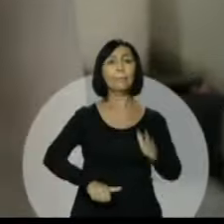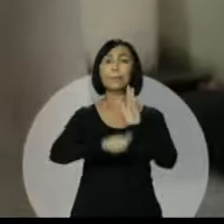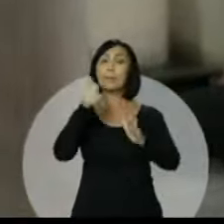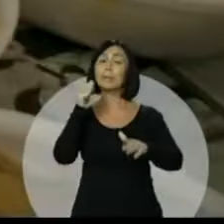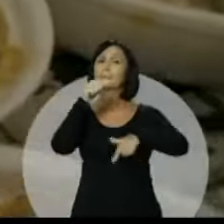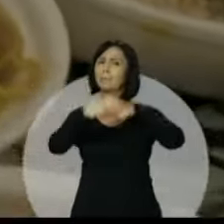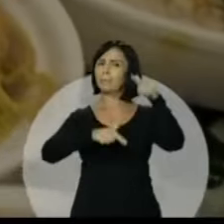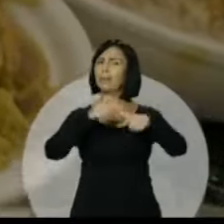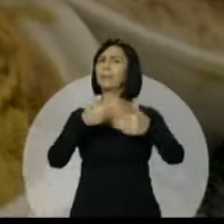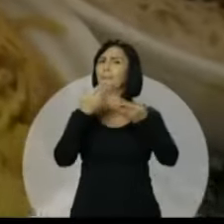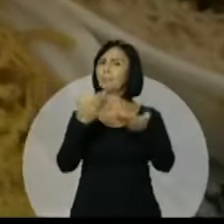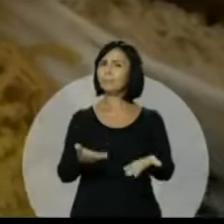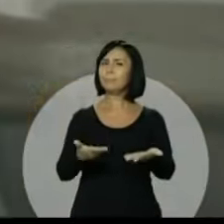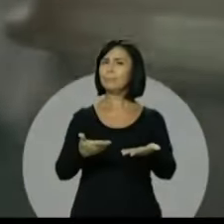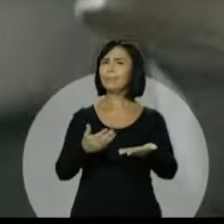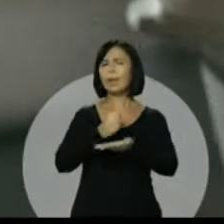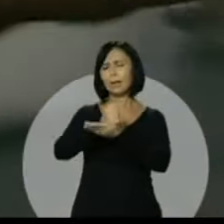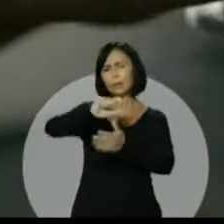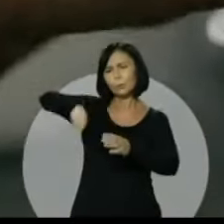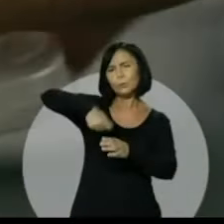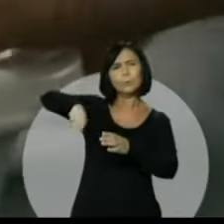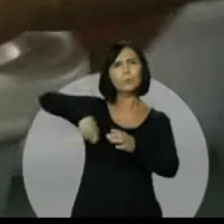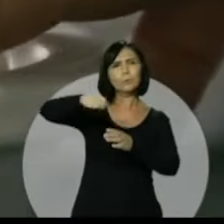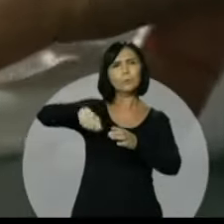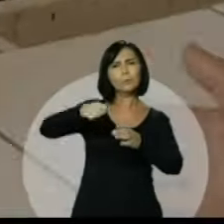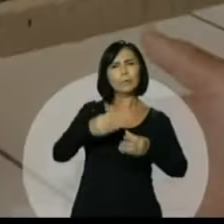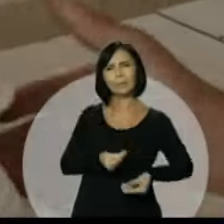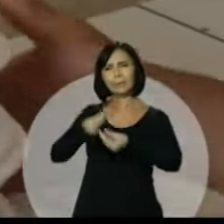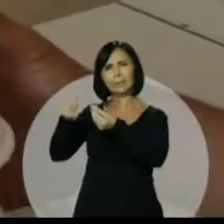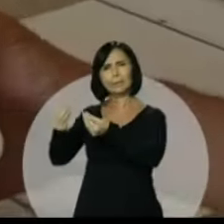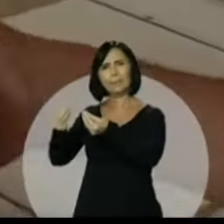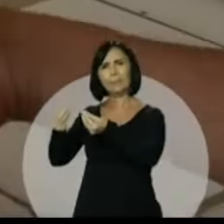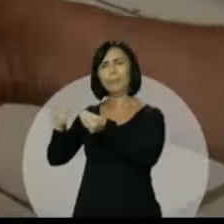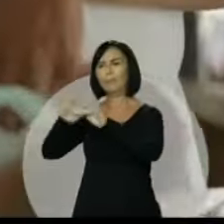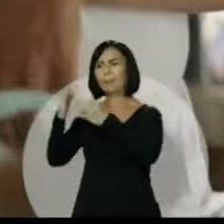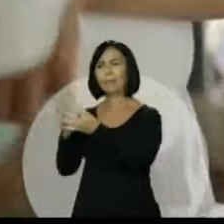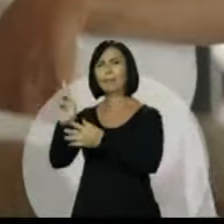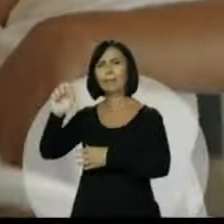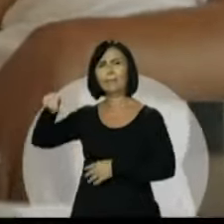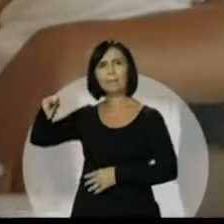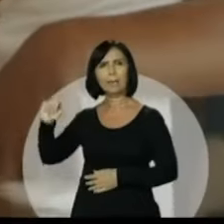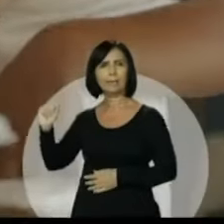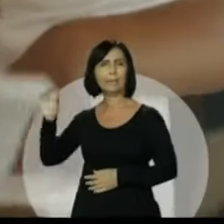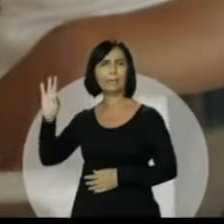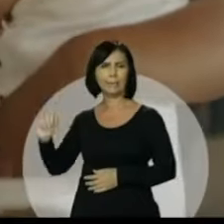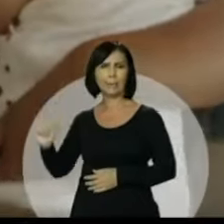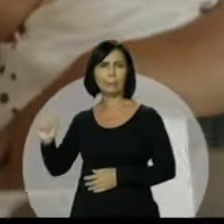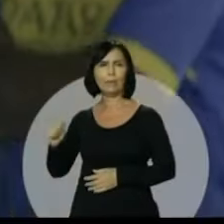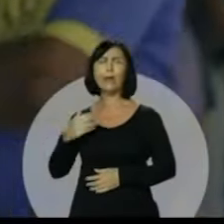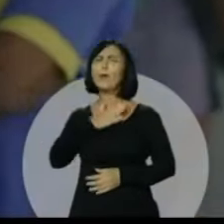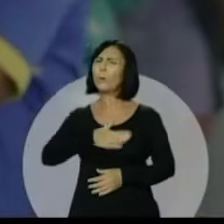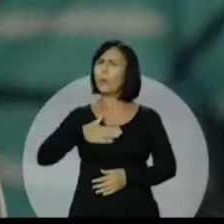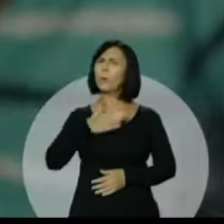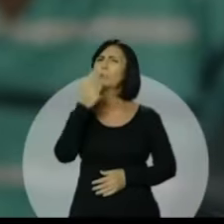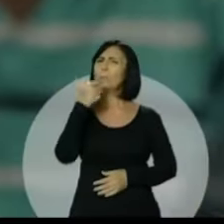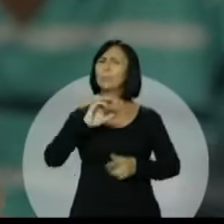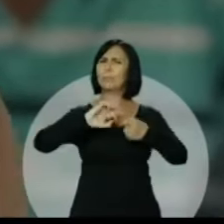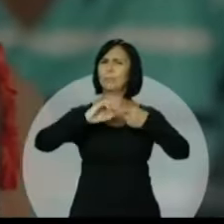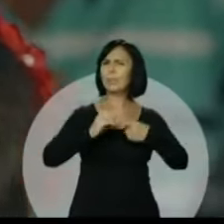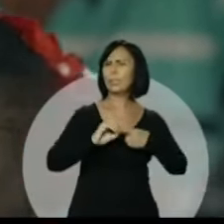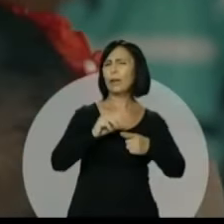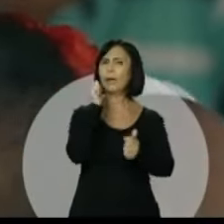primeiro emprego, é uma delas. Ela ajuda a preparar a comida que chega aos pratos da família de Renata. Eu gosto muito de vir pegar aqui a comida. É